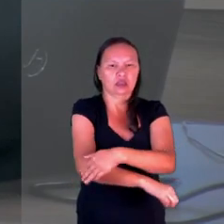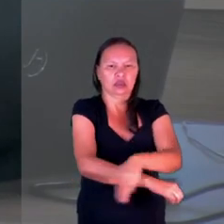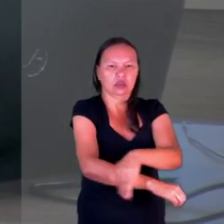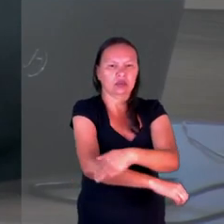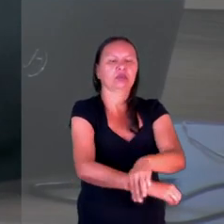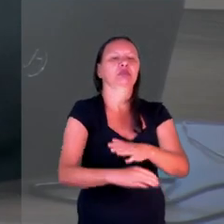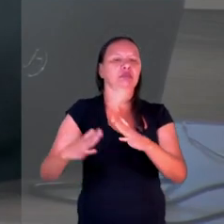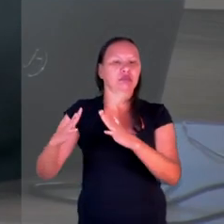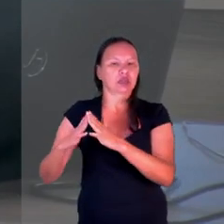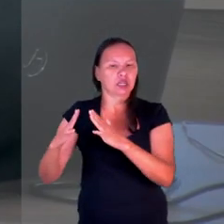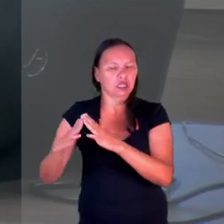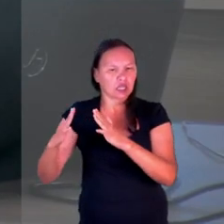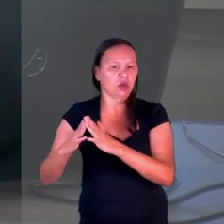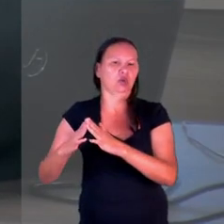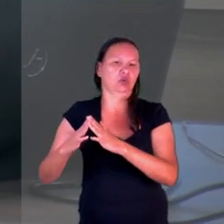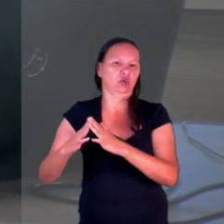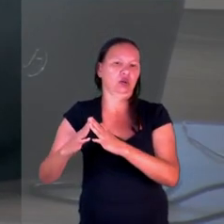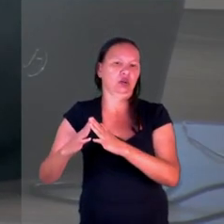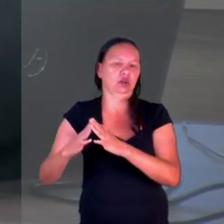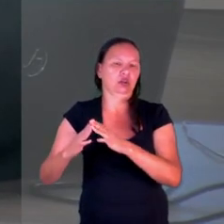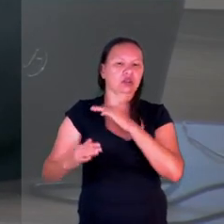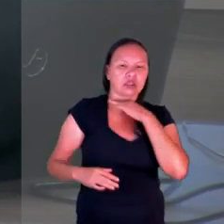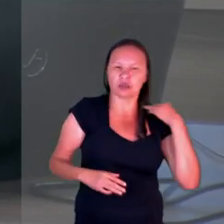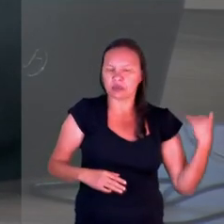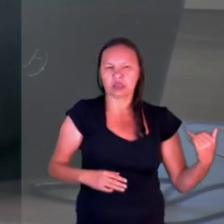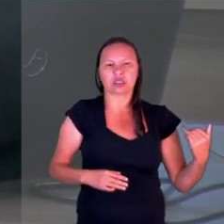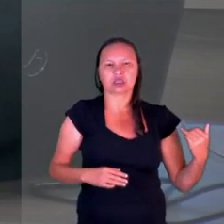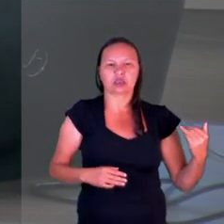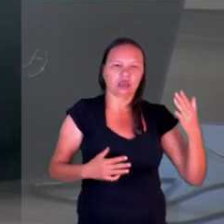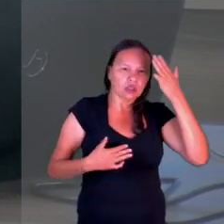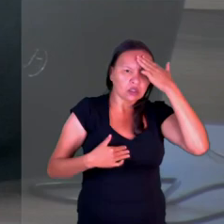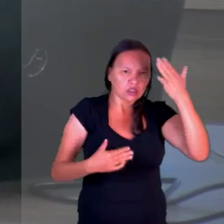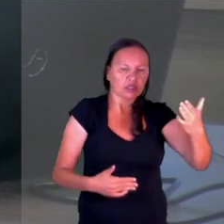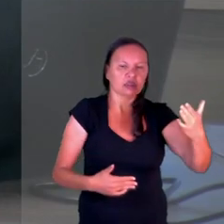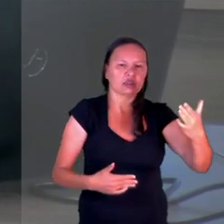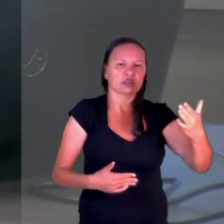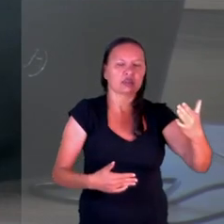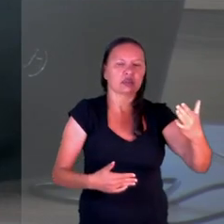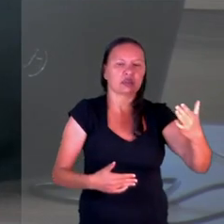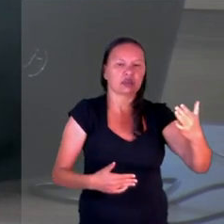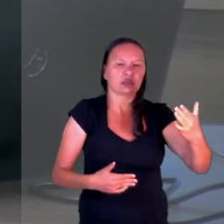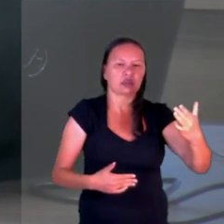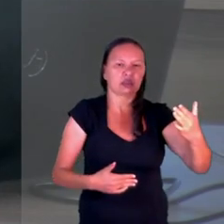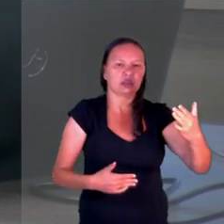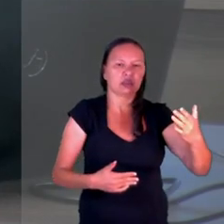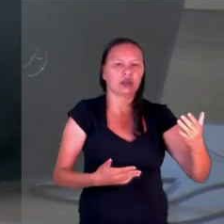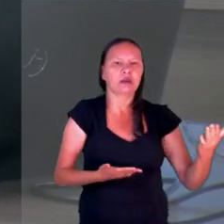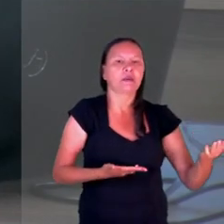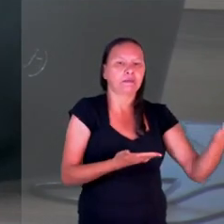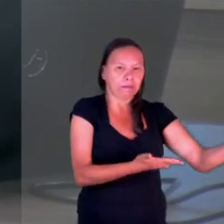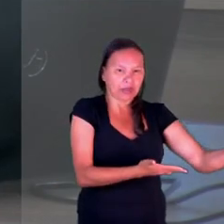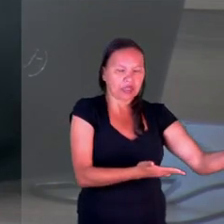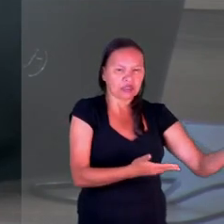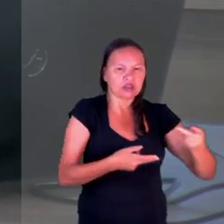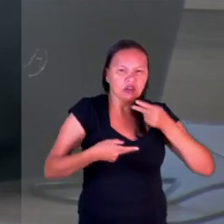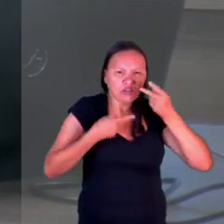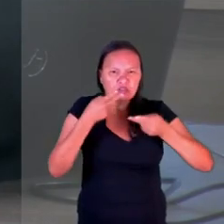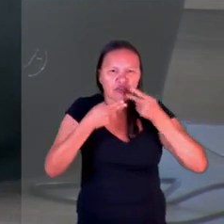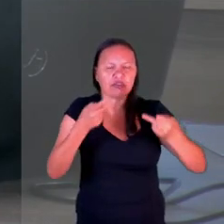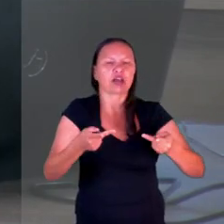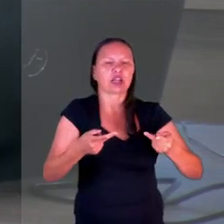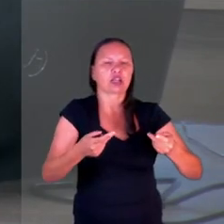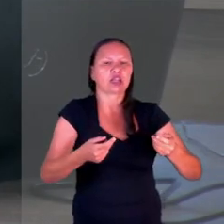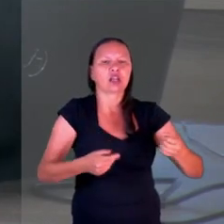satisfeita e agradeço muito a possibilidade de est participando desse momento porque toda a fala para mim foi muito